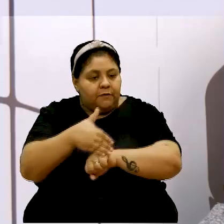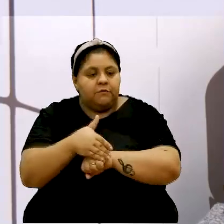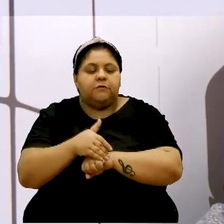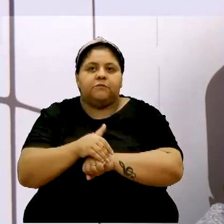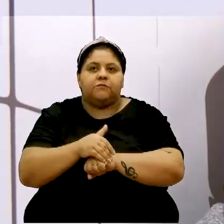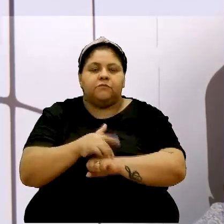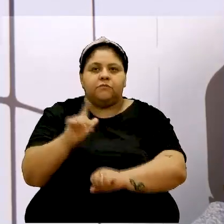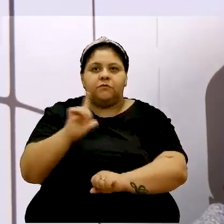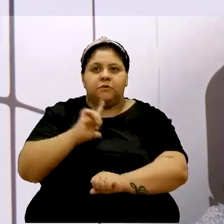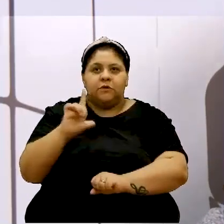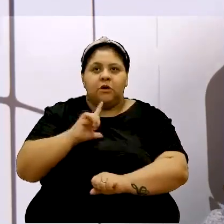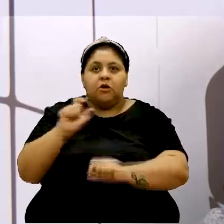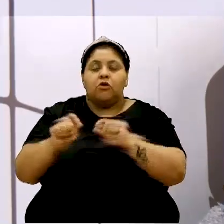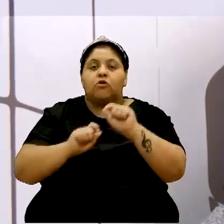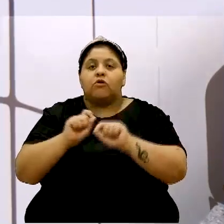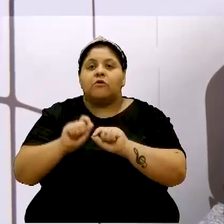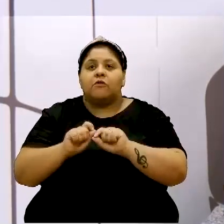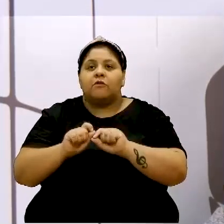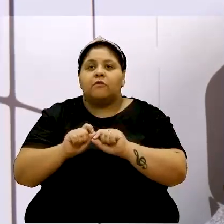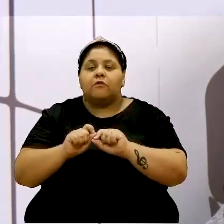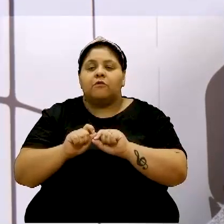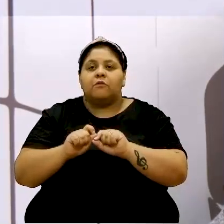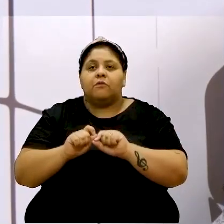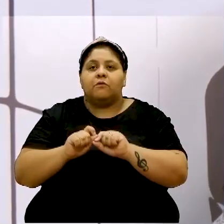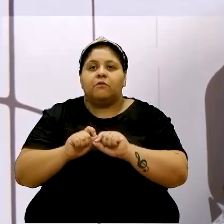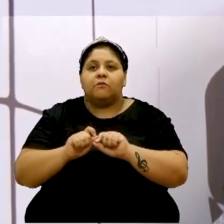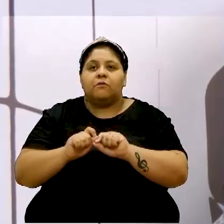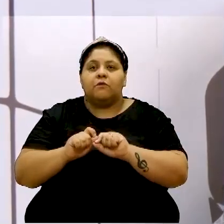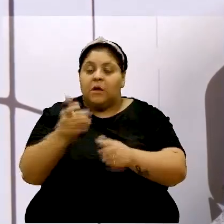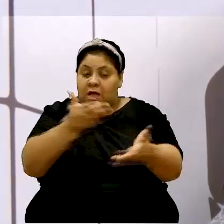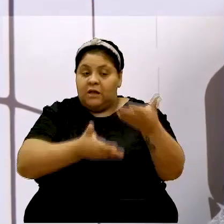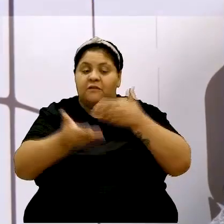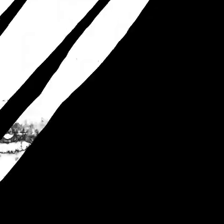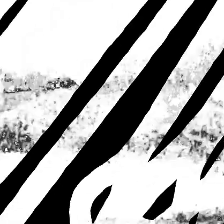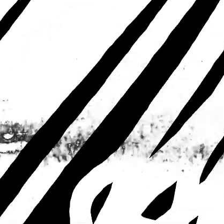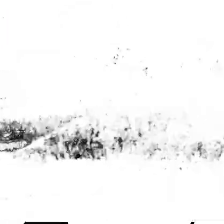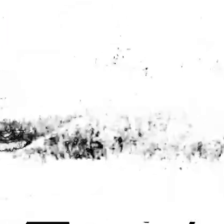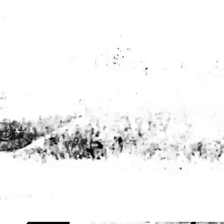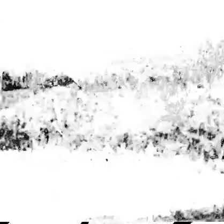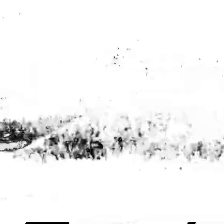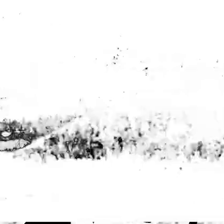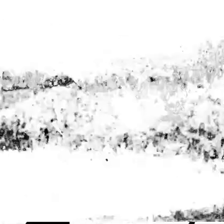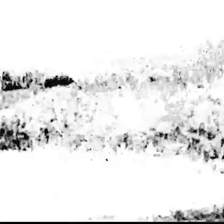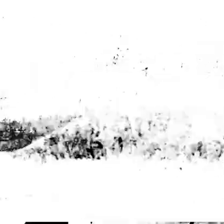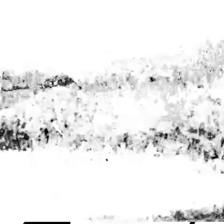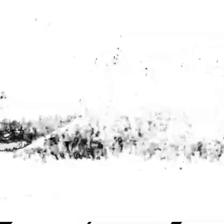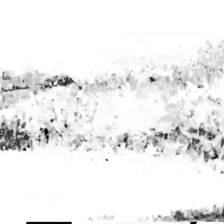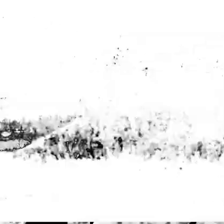ele tenha o que ele foi projetado, né? Que atenda à população.